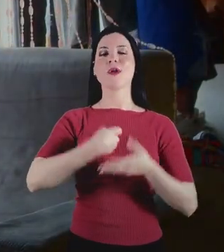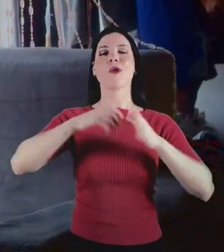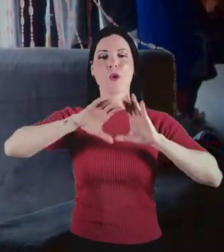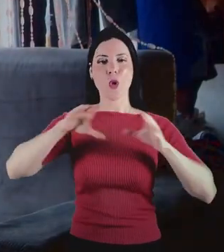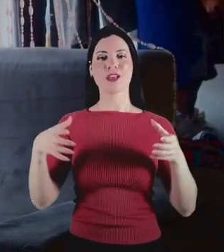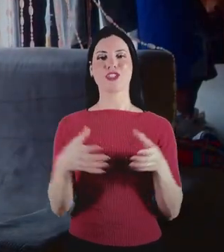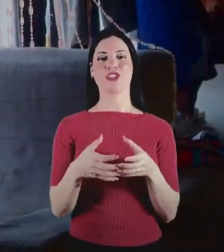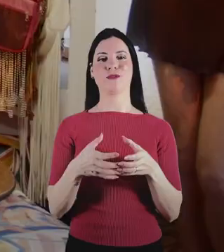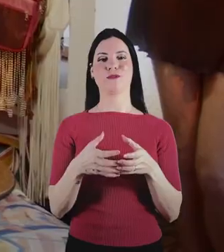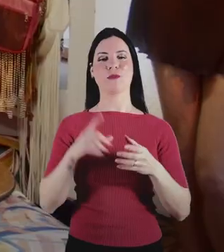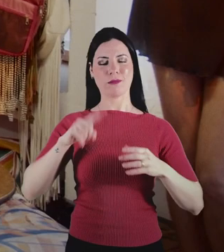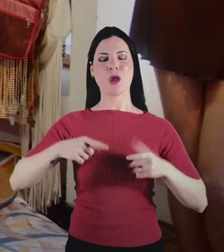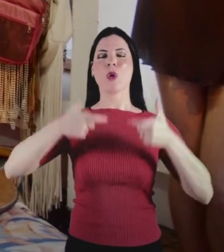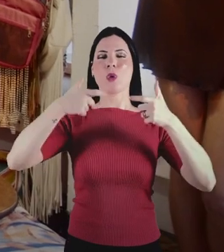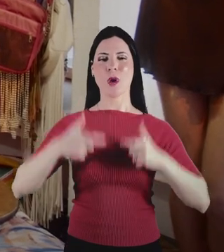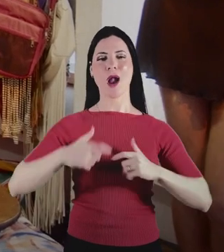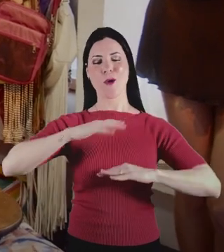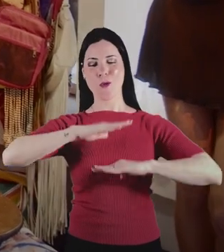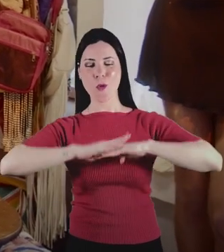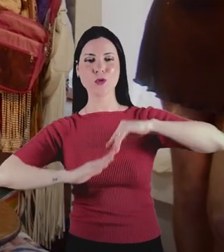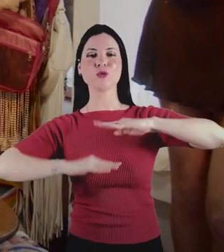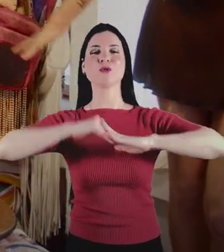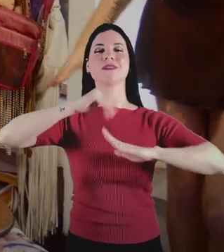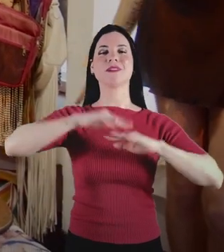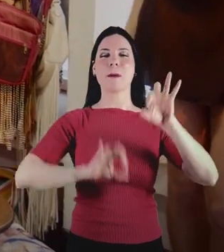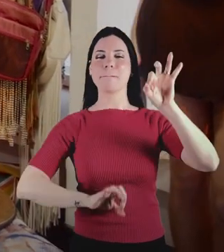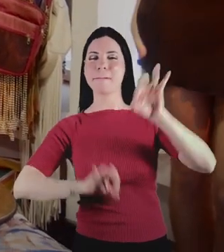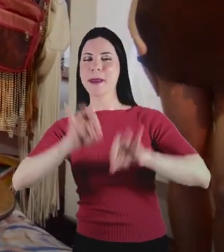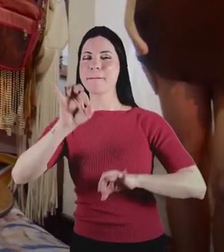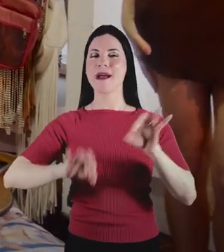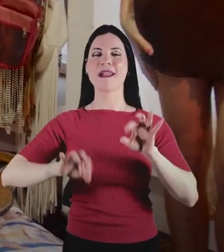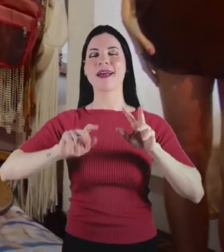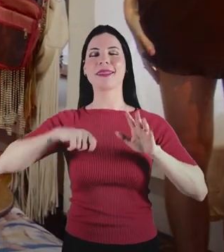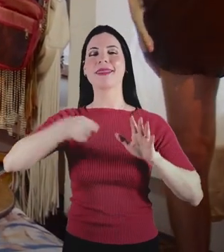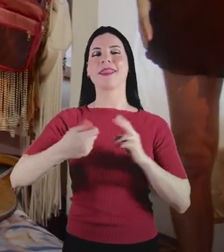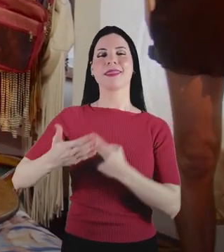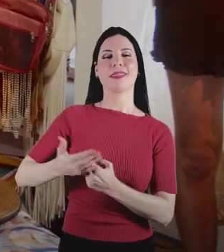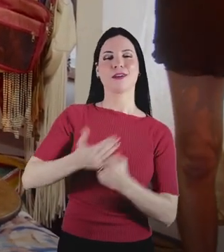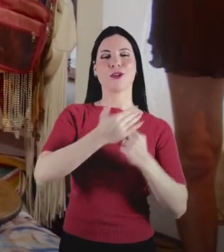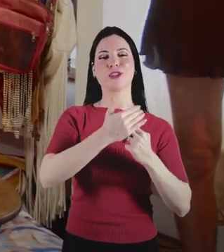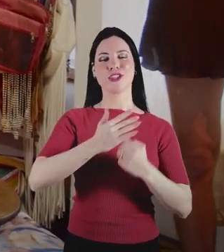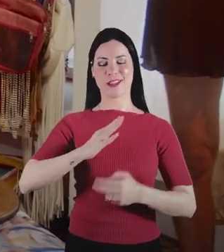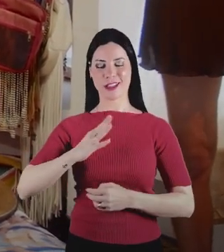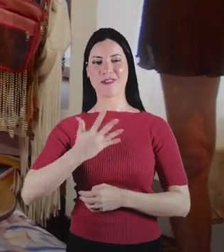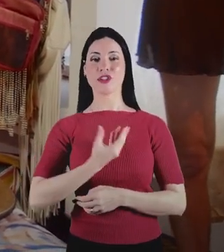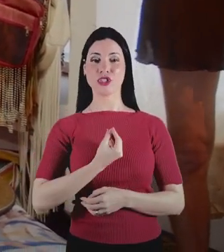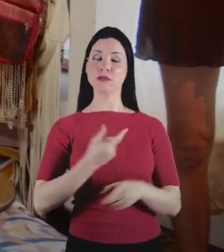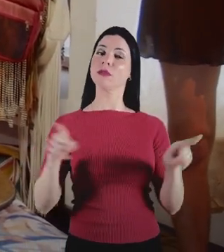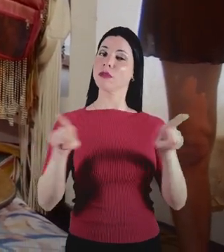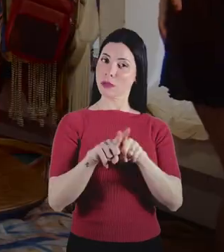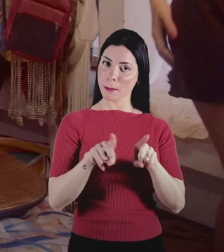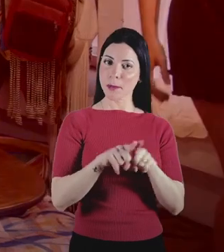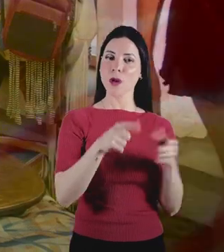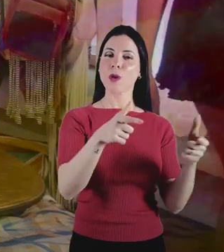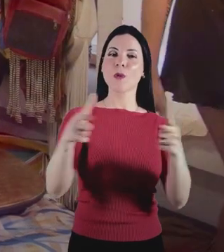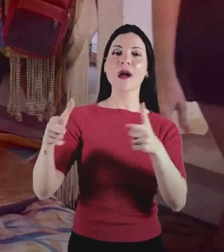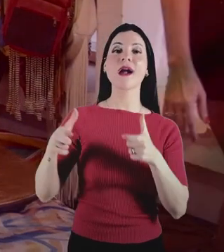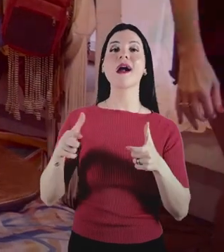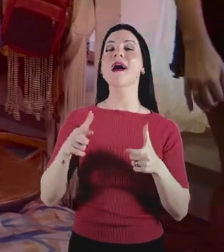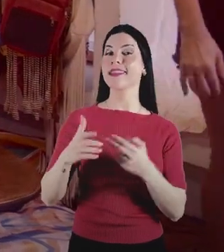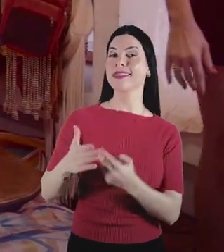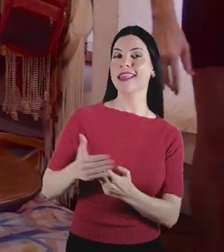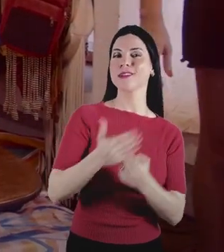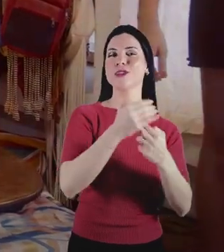Hoje em dia, a gente é um coletivo, né? Um espaço de construção de tecnologia travesti e que também